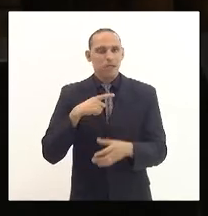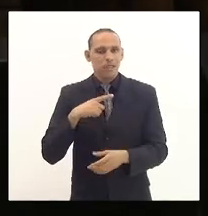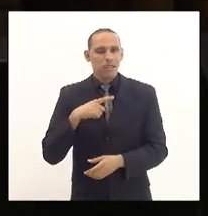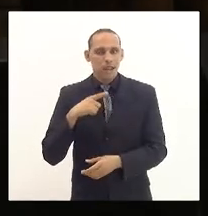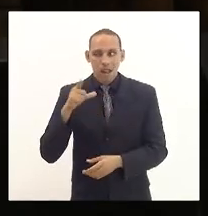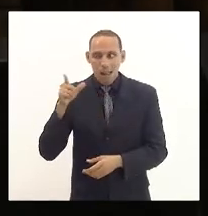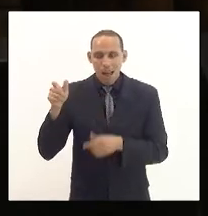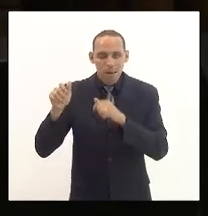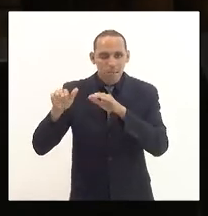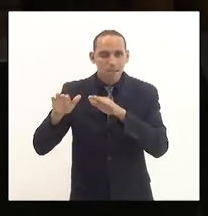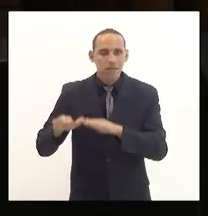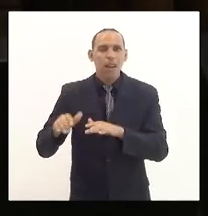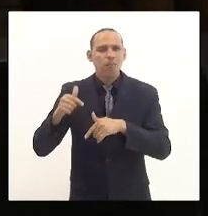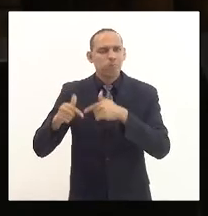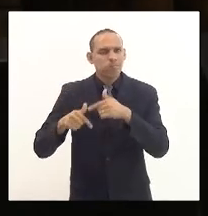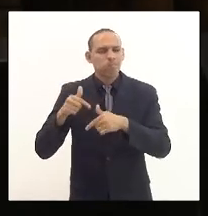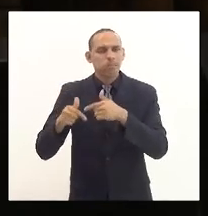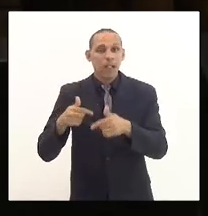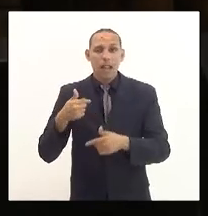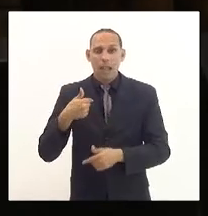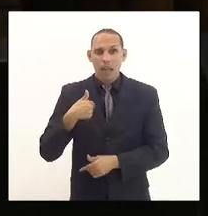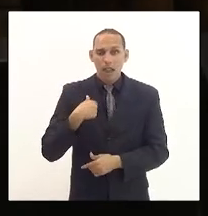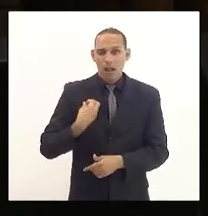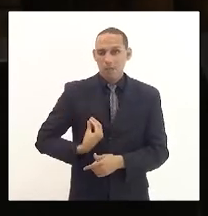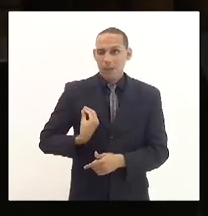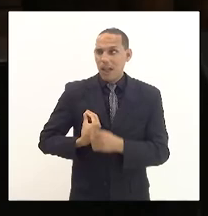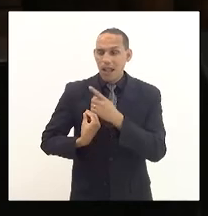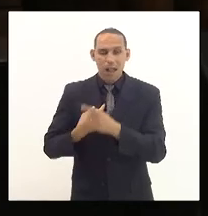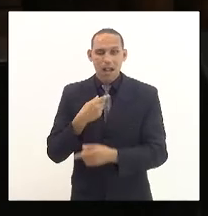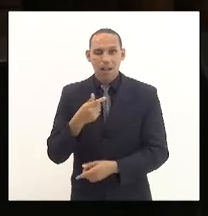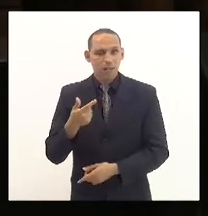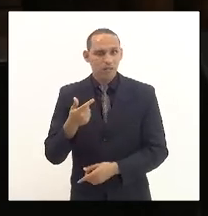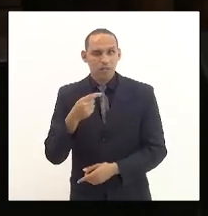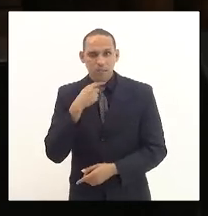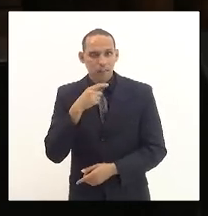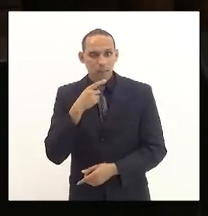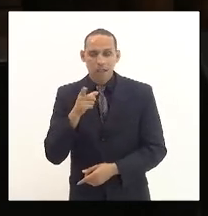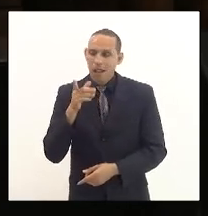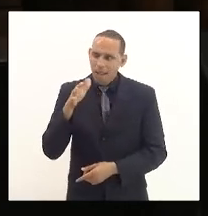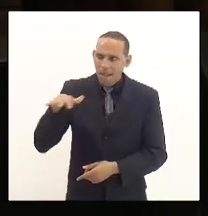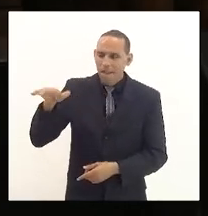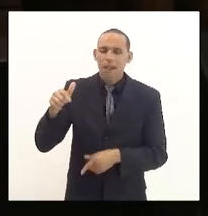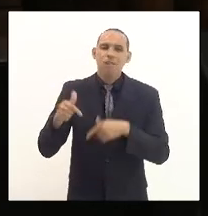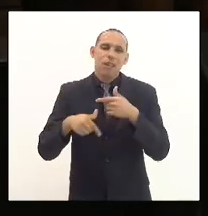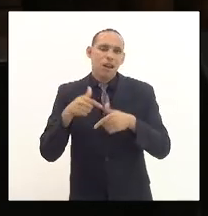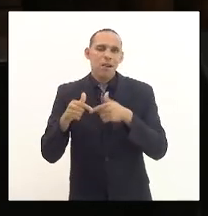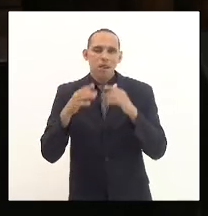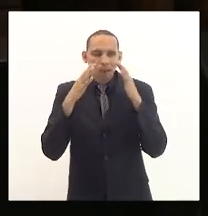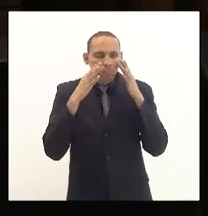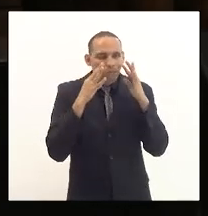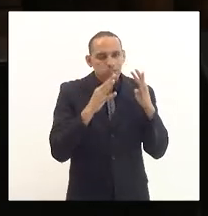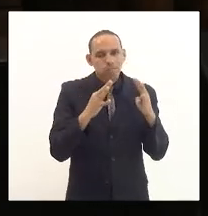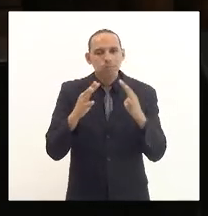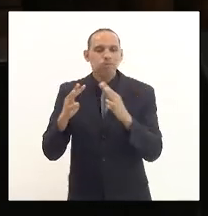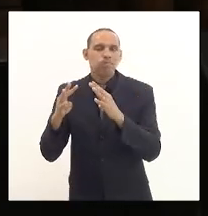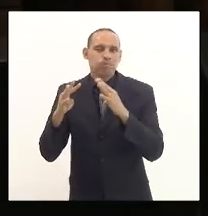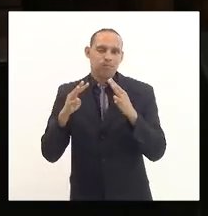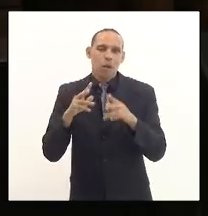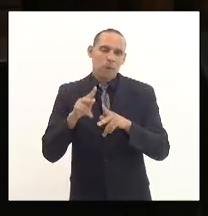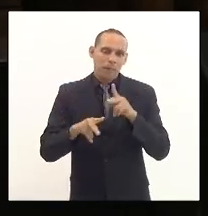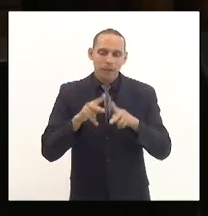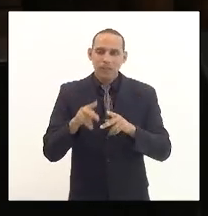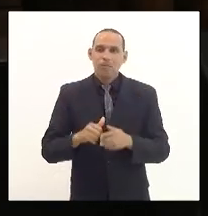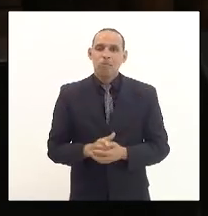trabalho e quando eu não posso estar presente eles lá estão para ouvir a demanda de toda a população